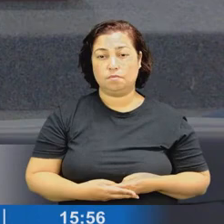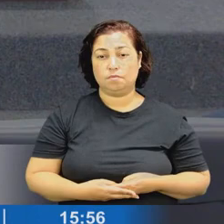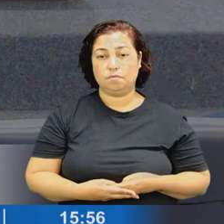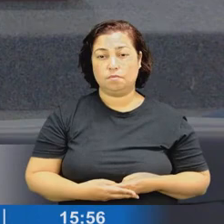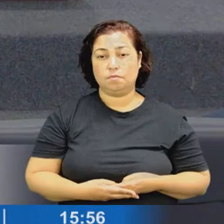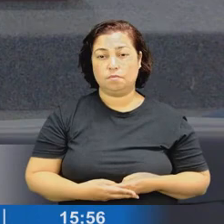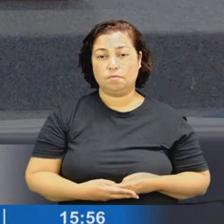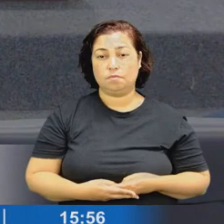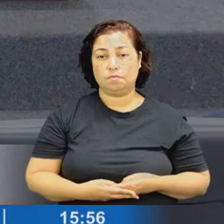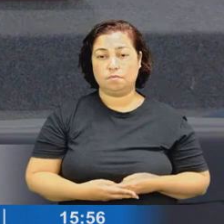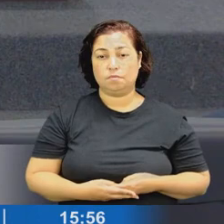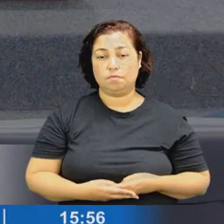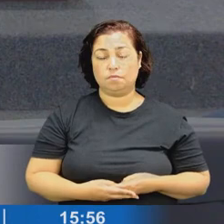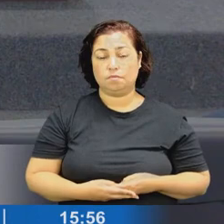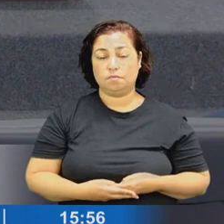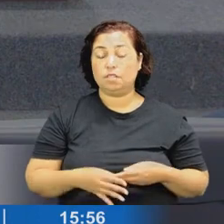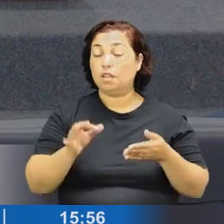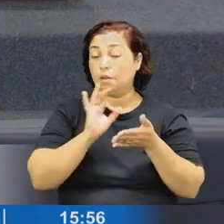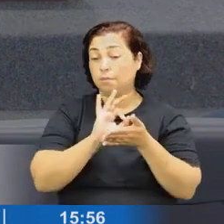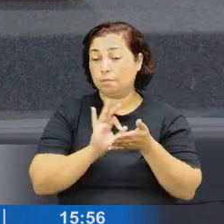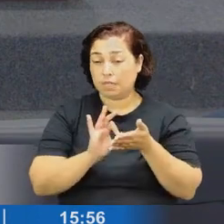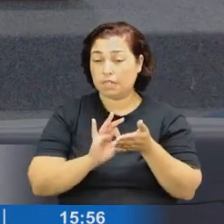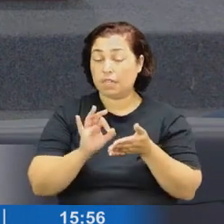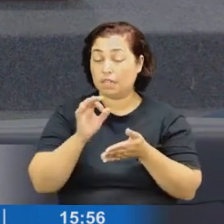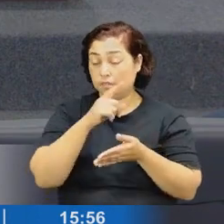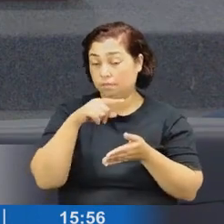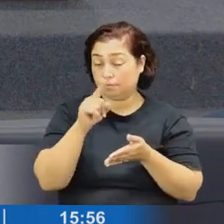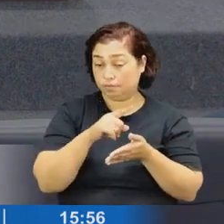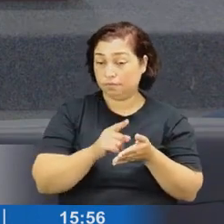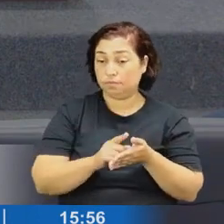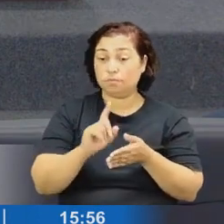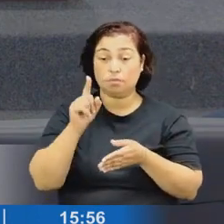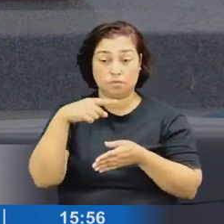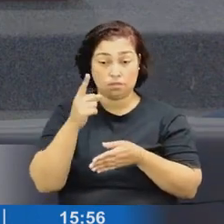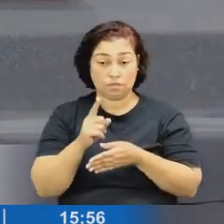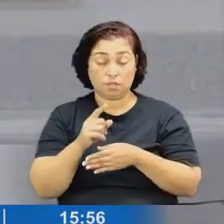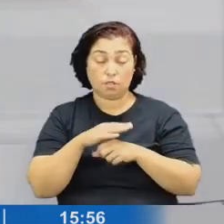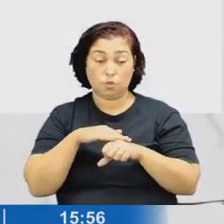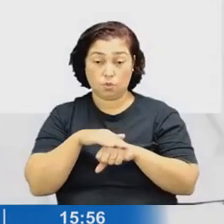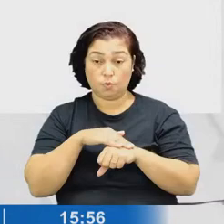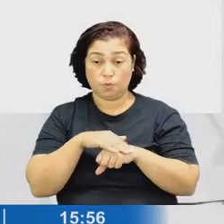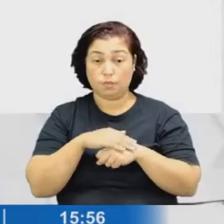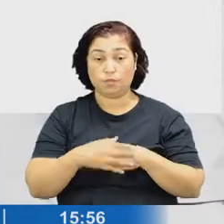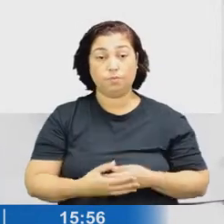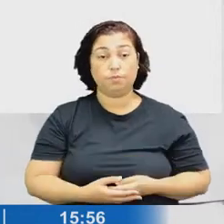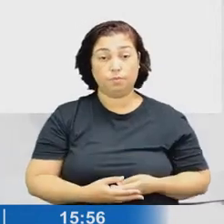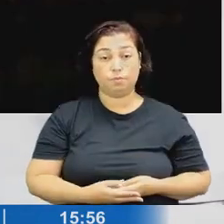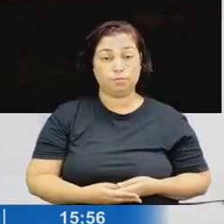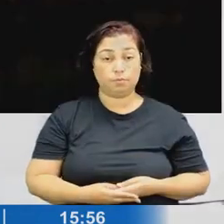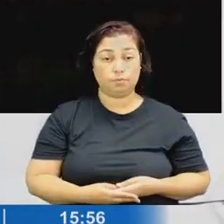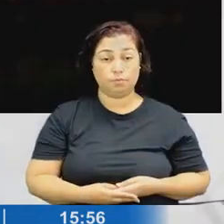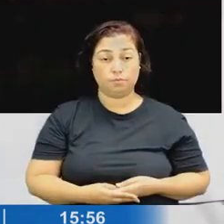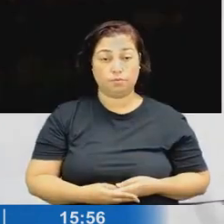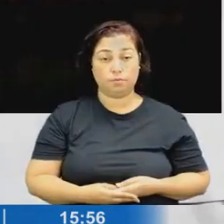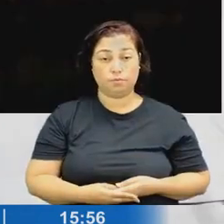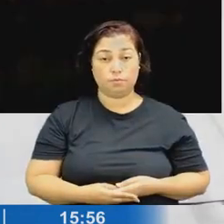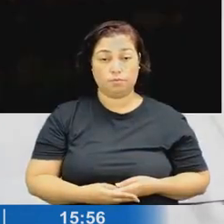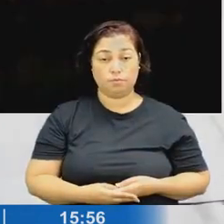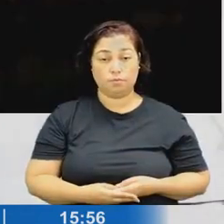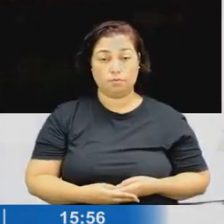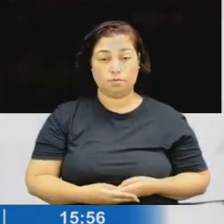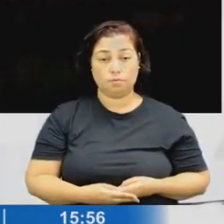mas só marca assim ó faz um X faz uma estrelinha alguma coisa depois a gente parte daí tá vamos lá